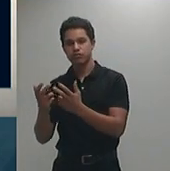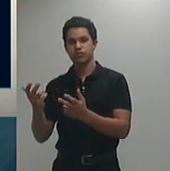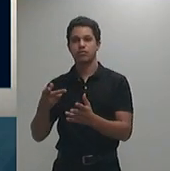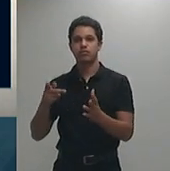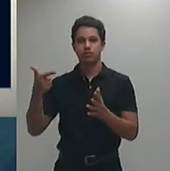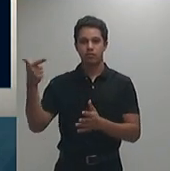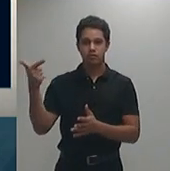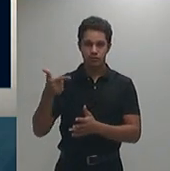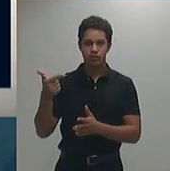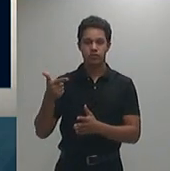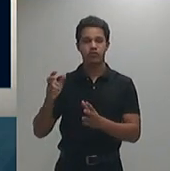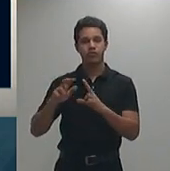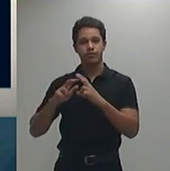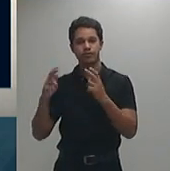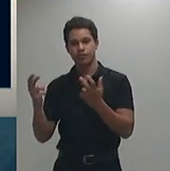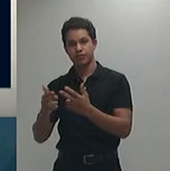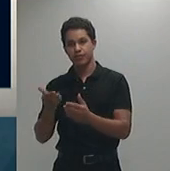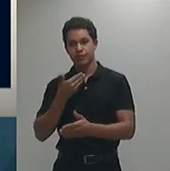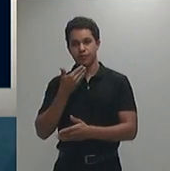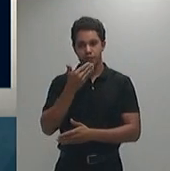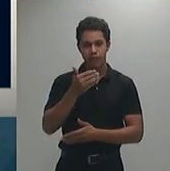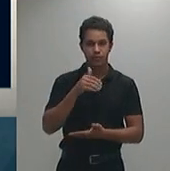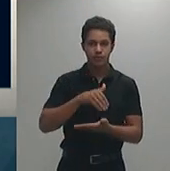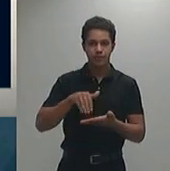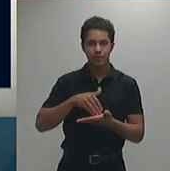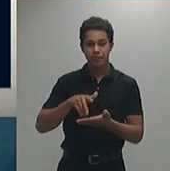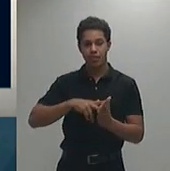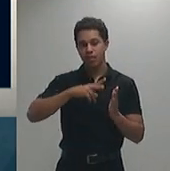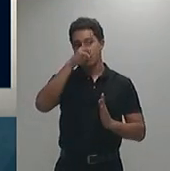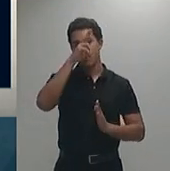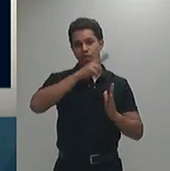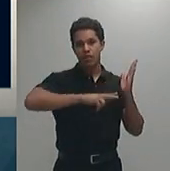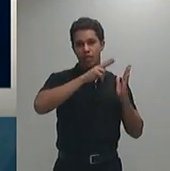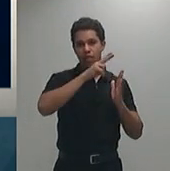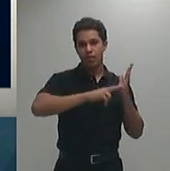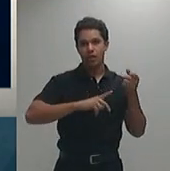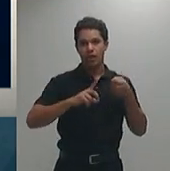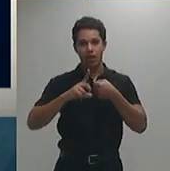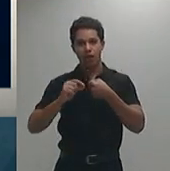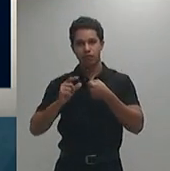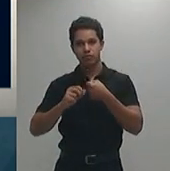peço a senhora secretária a leitura da ata da sessão anterior a